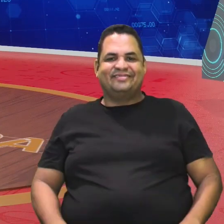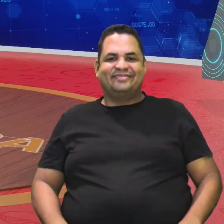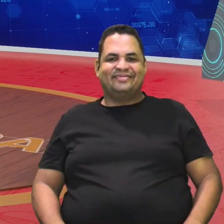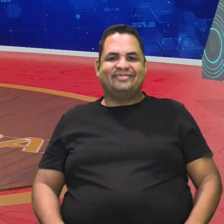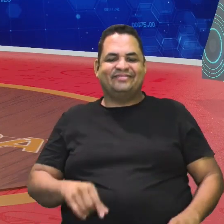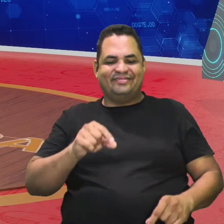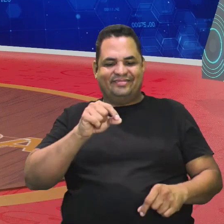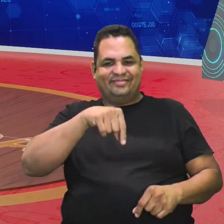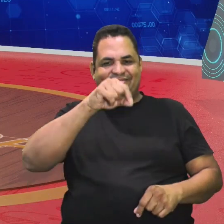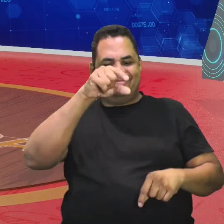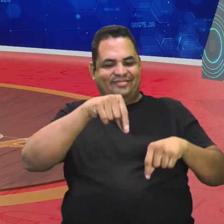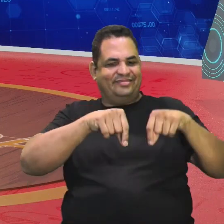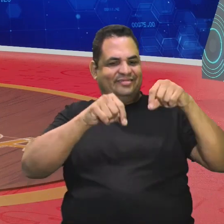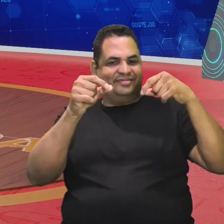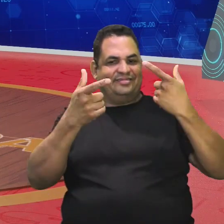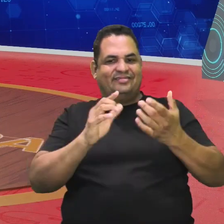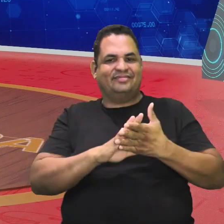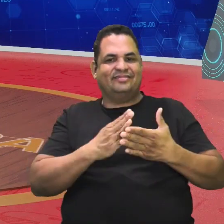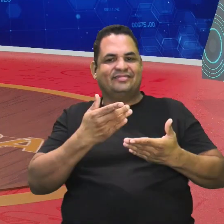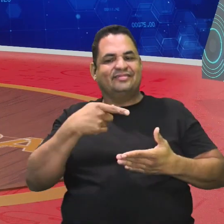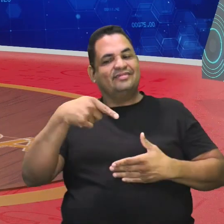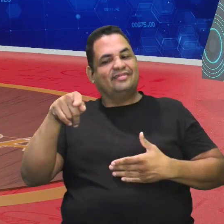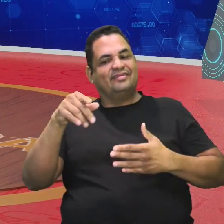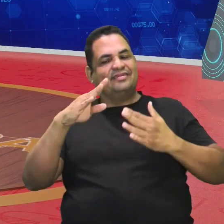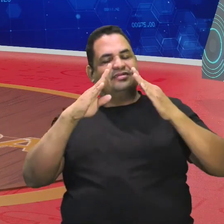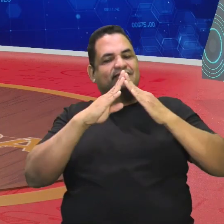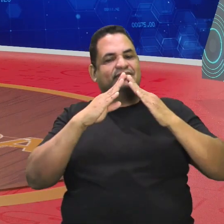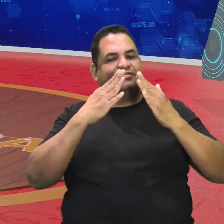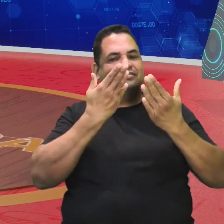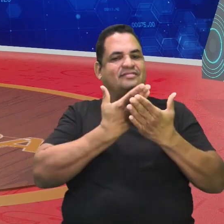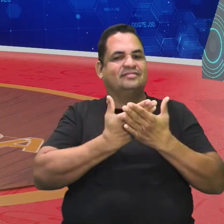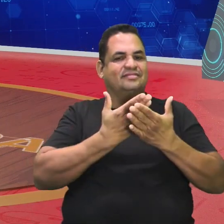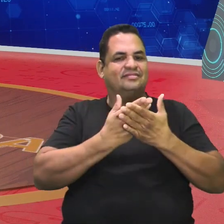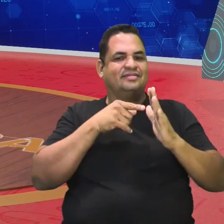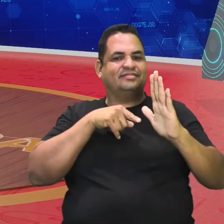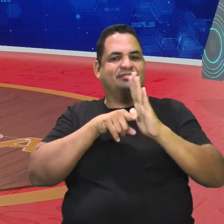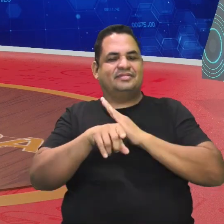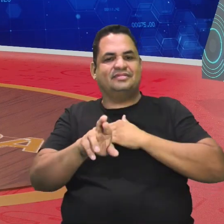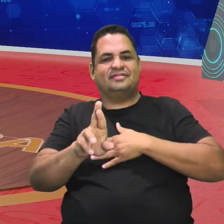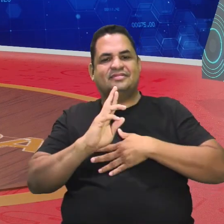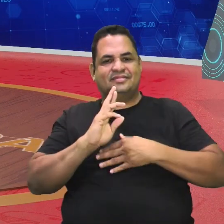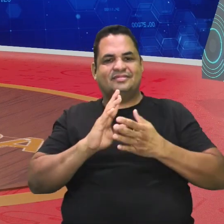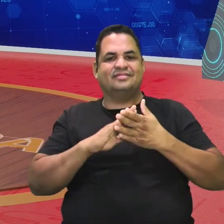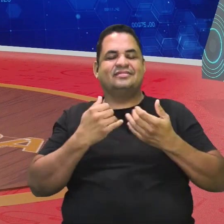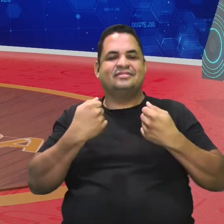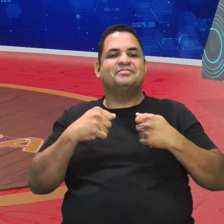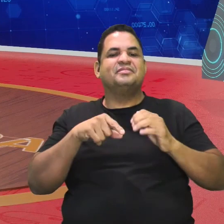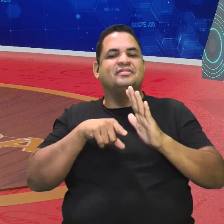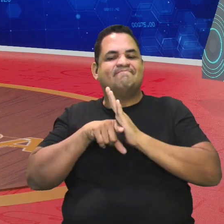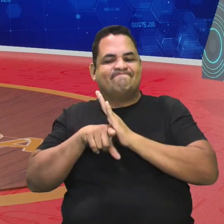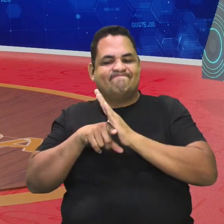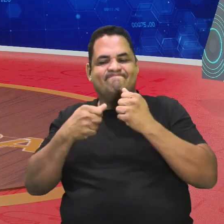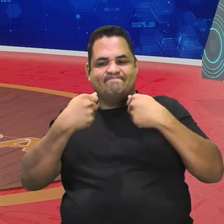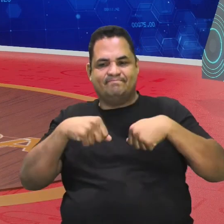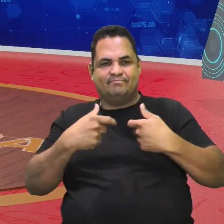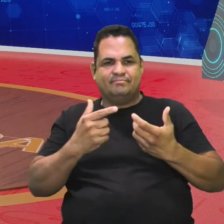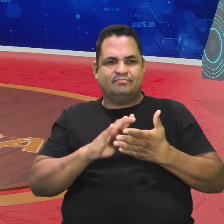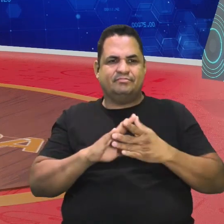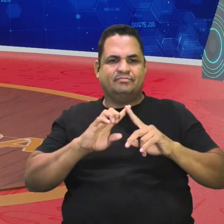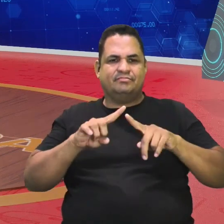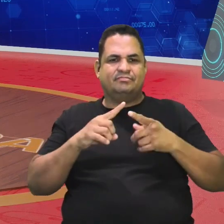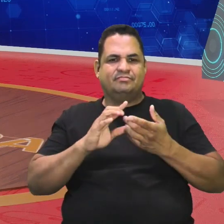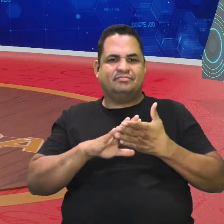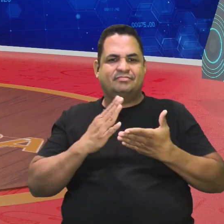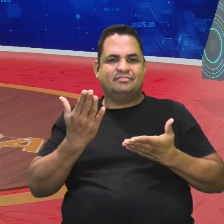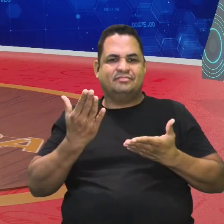Faz o sorteio, vai numa escola aí. Eu acho que a gente pode examinar, né, essa possibilidade. Mas, ó,